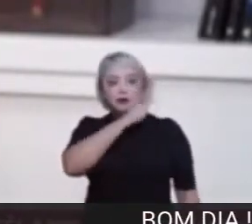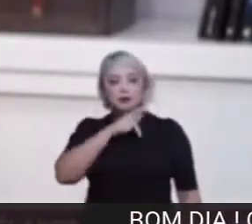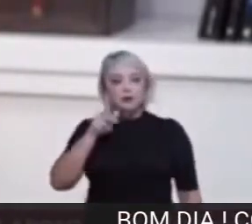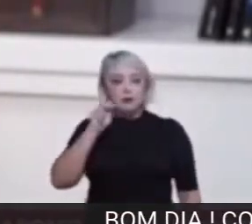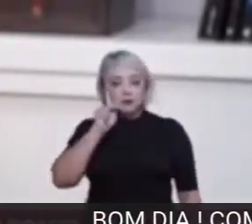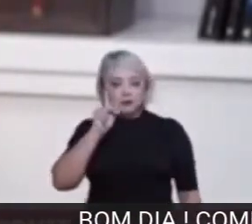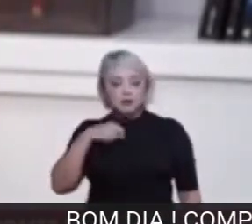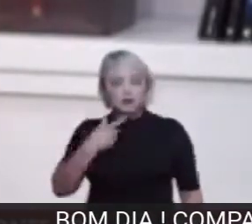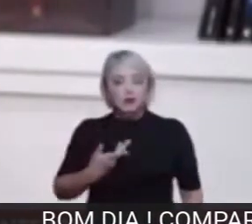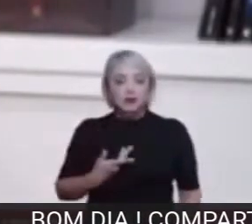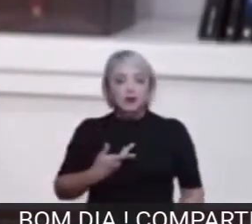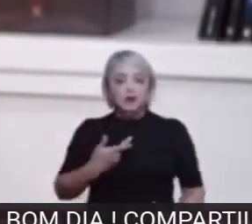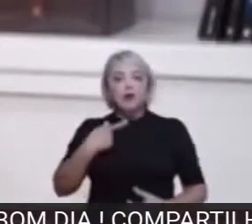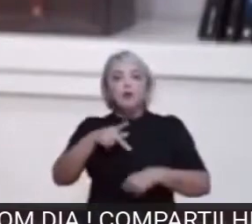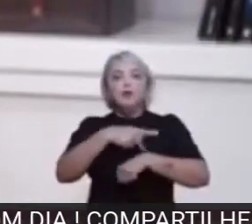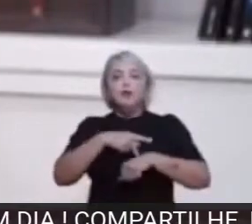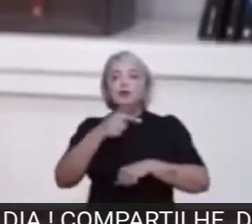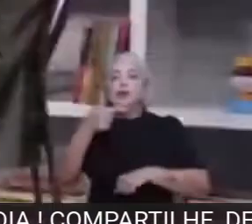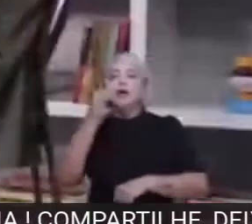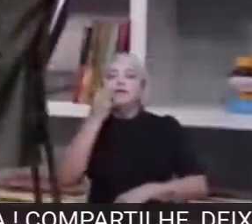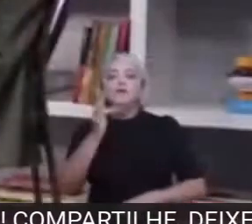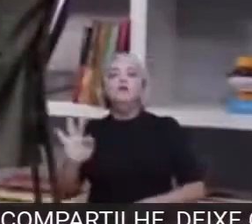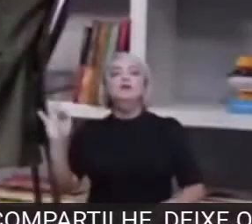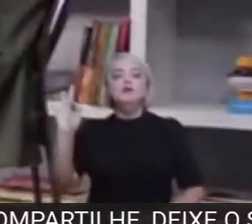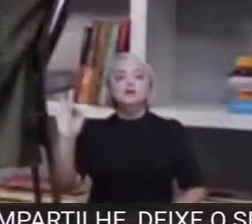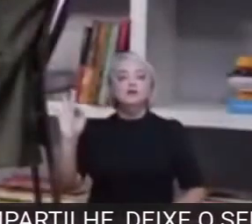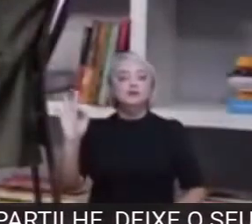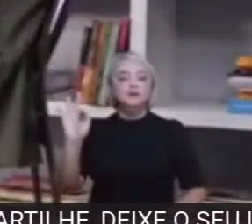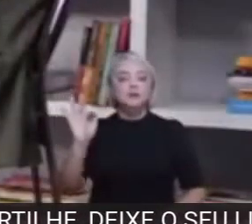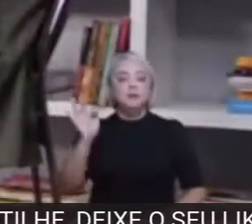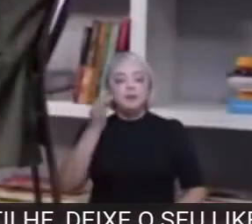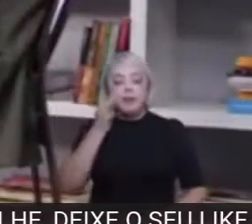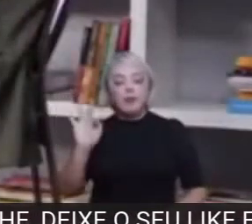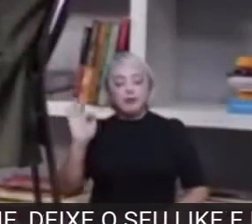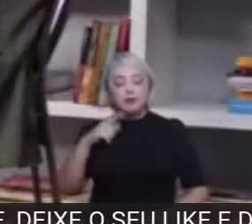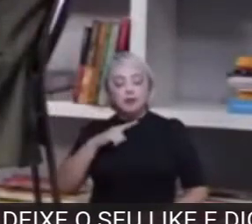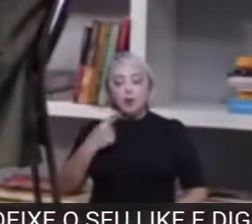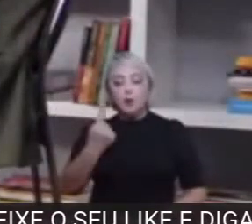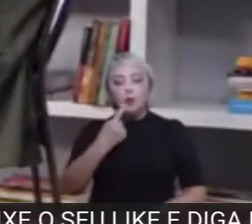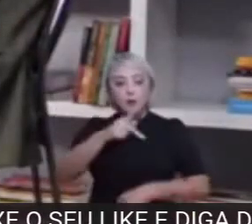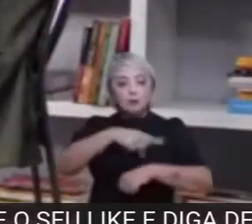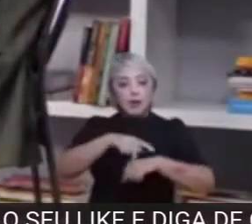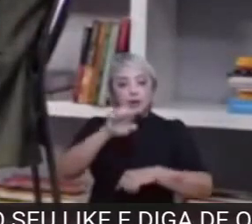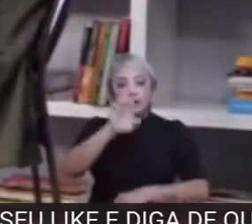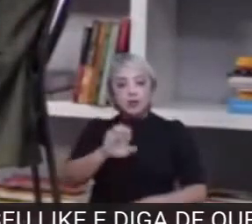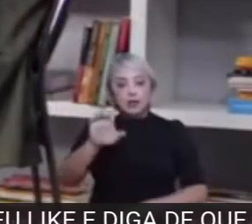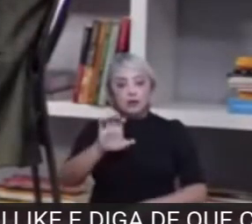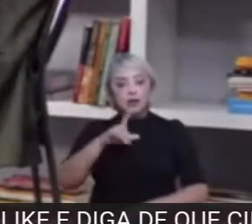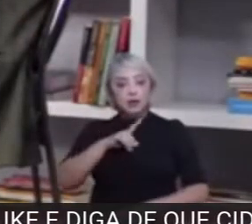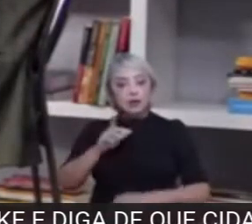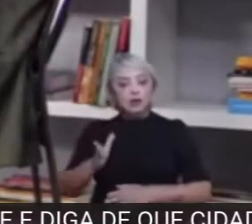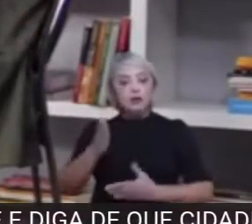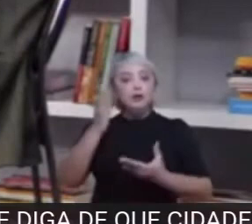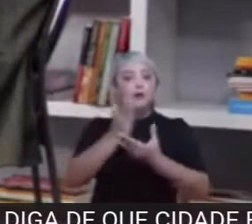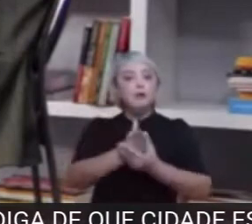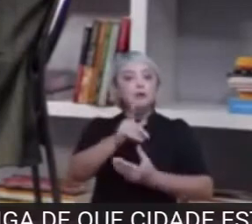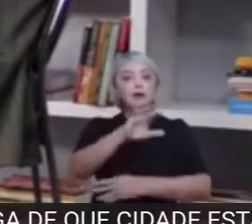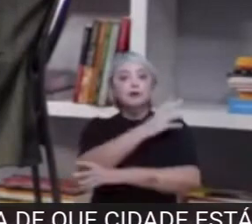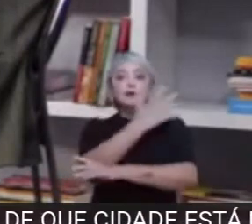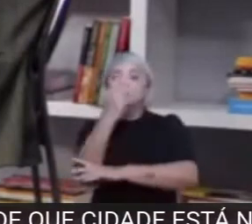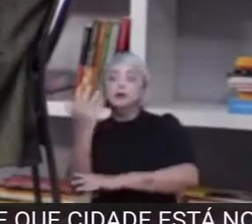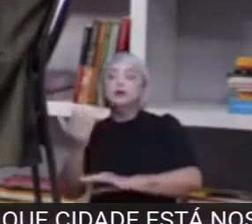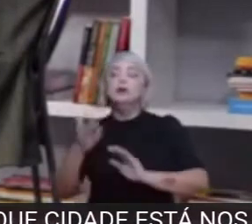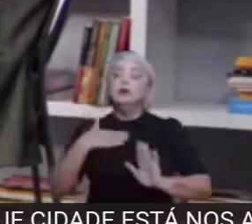propus ao Sarkozy, a França é o único país da Europa que tem uma parte amazônica. E eu propus ao Sarkozy que a